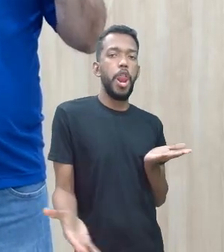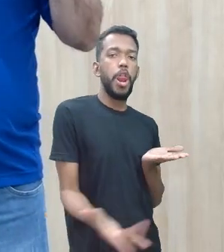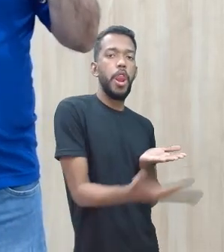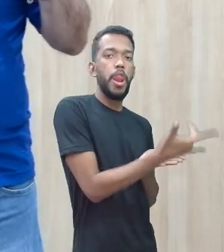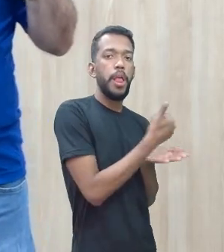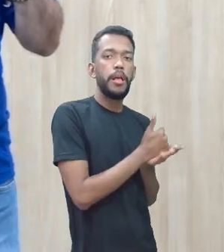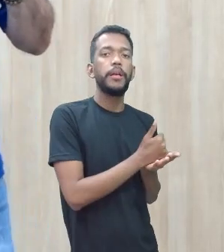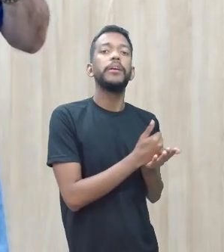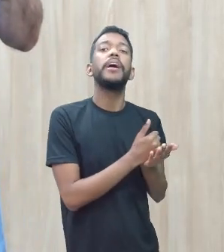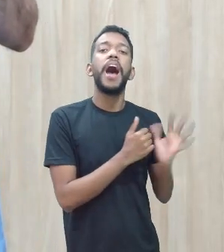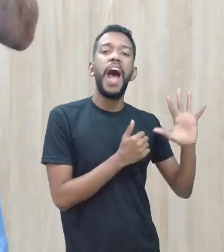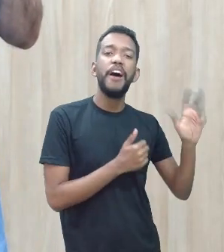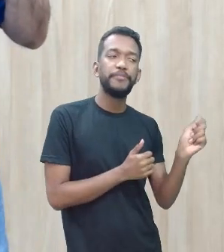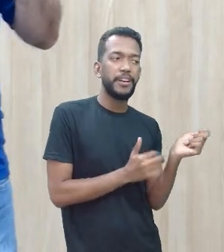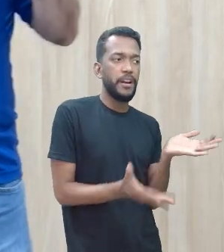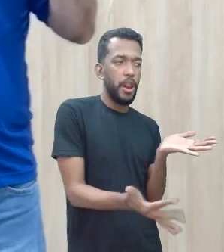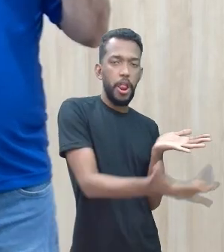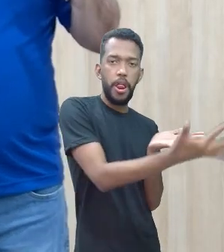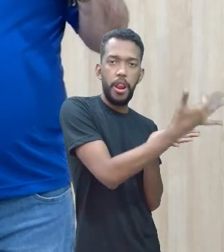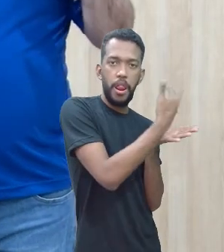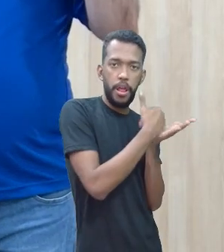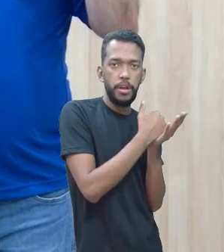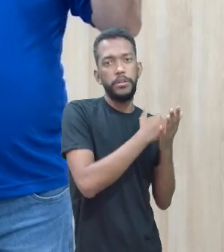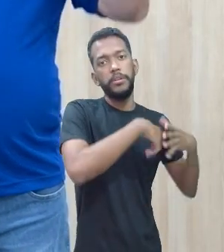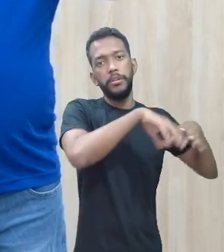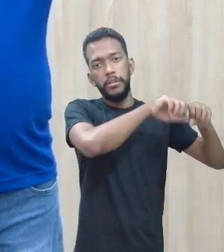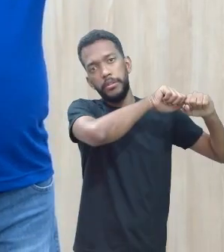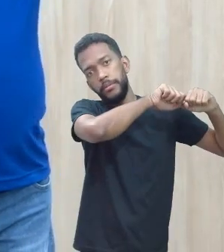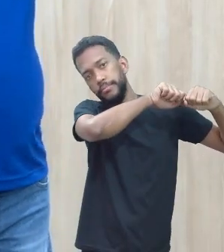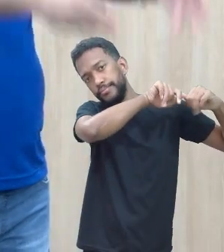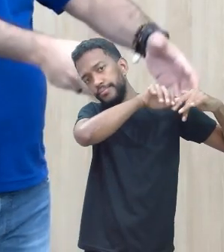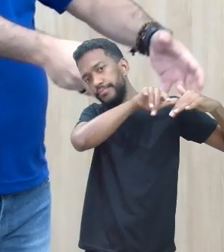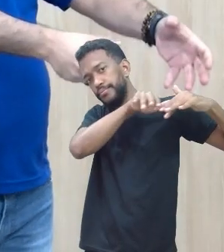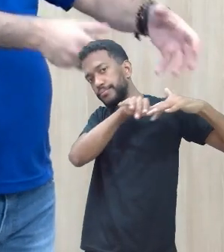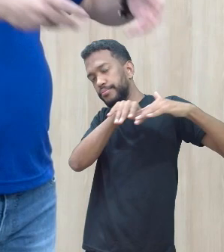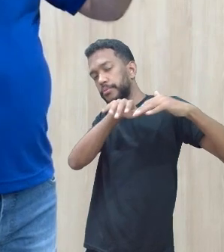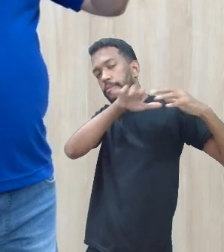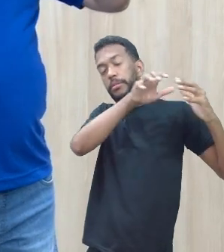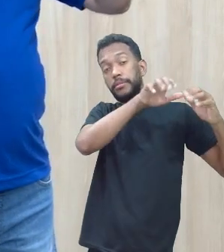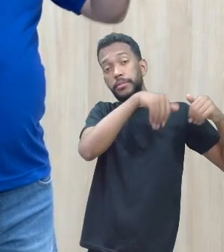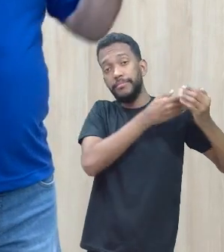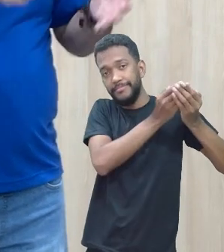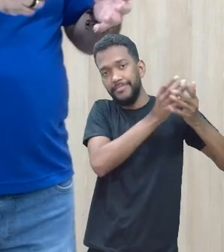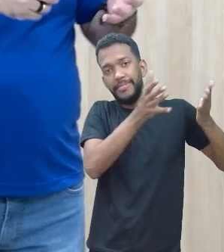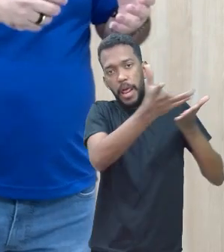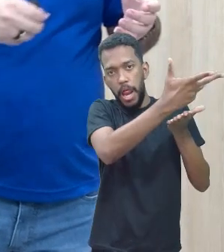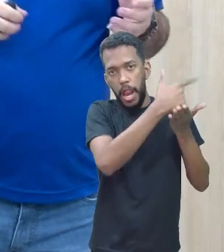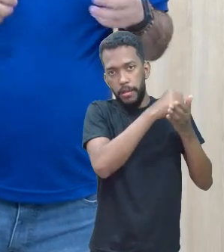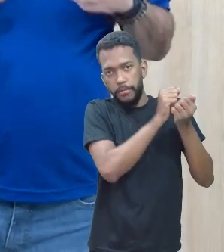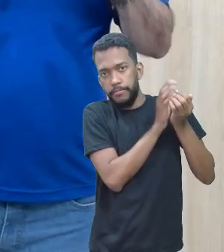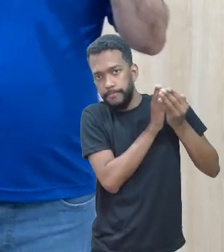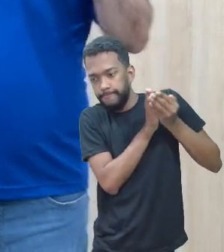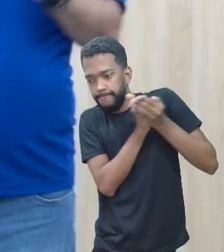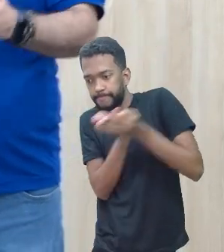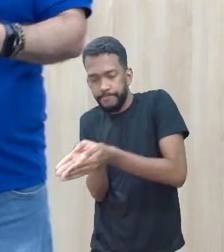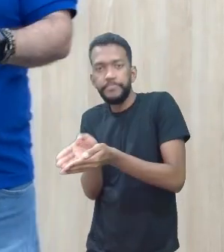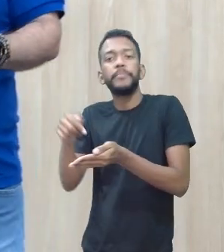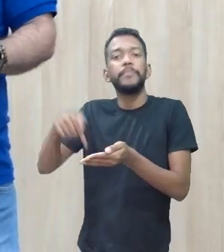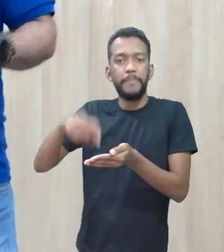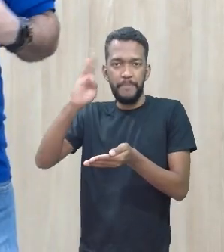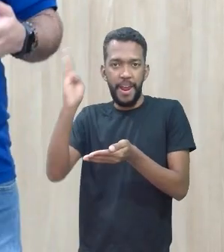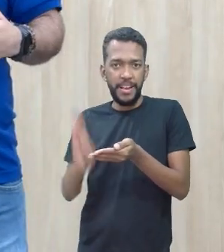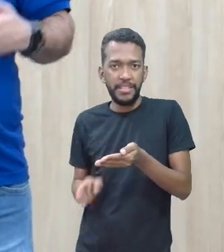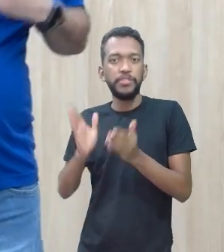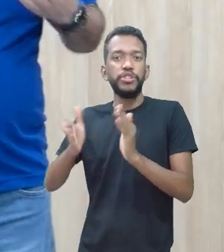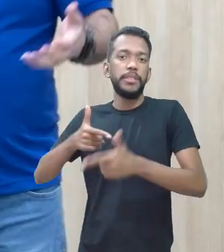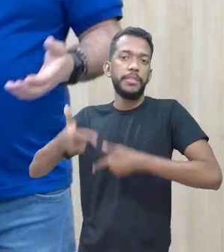de escravos, né, a partir da África, e foram colocados aqui no Brasil para trabalhar